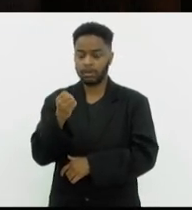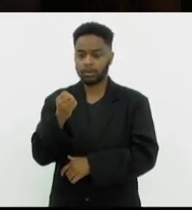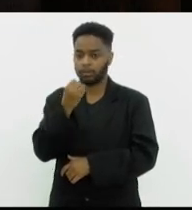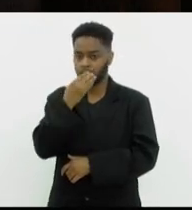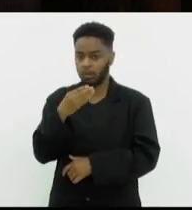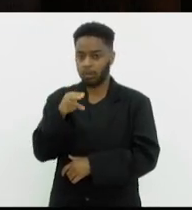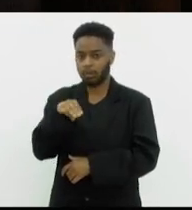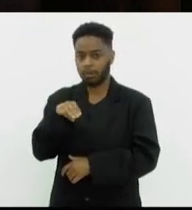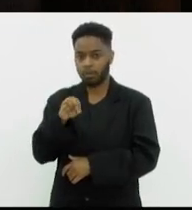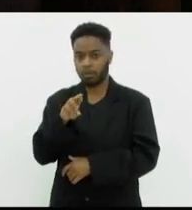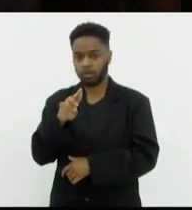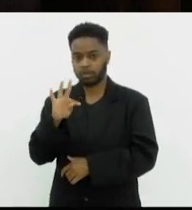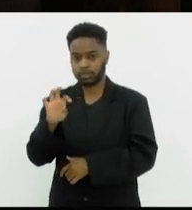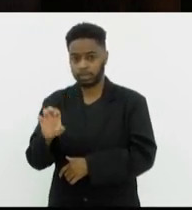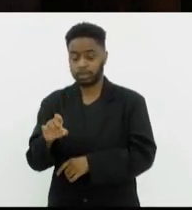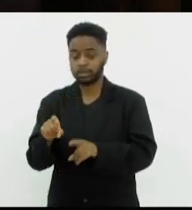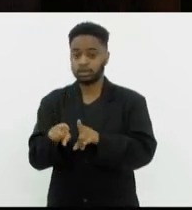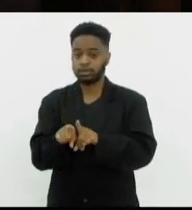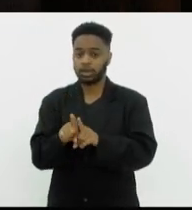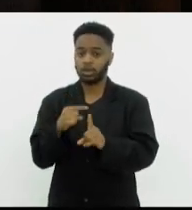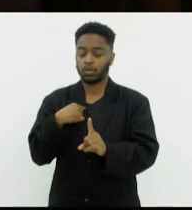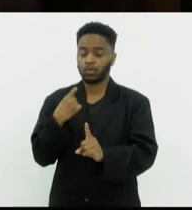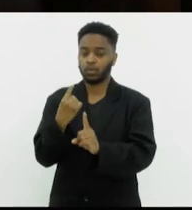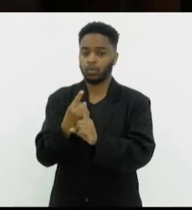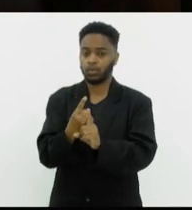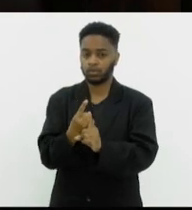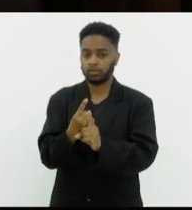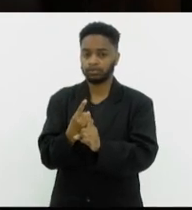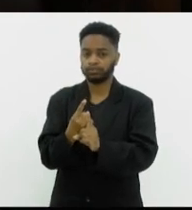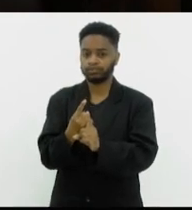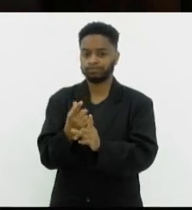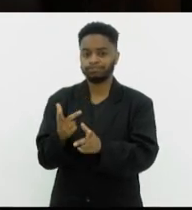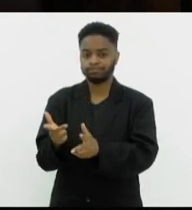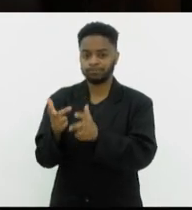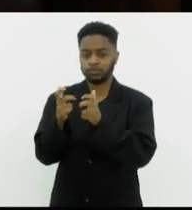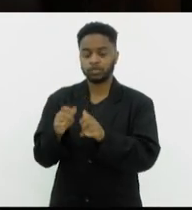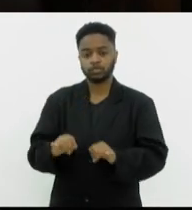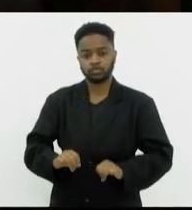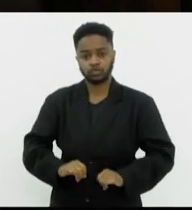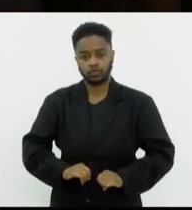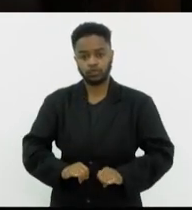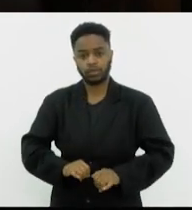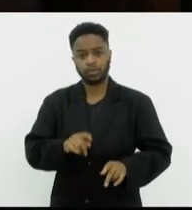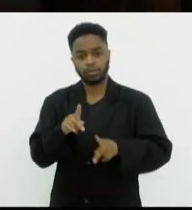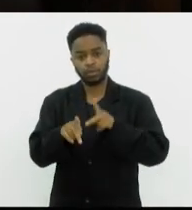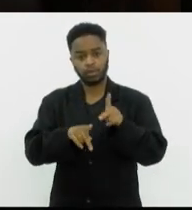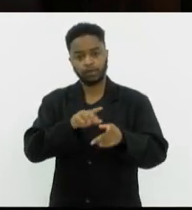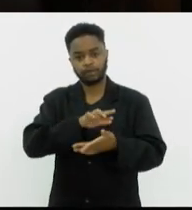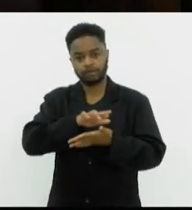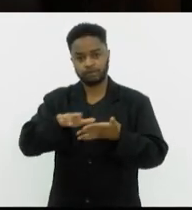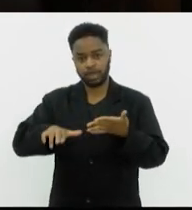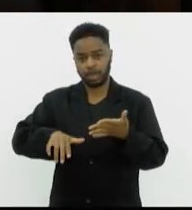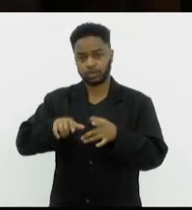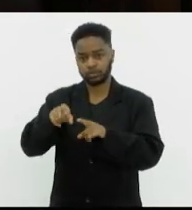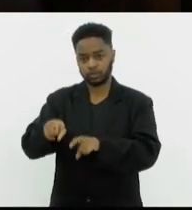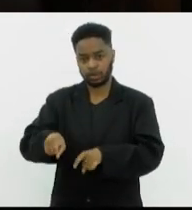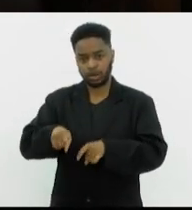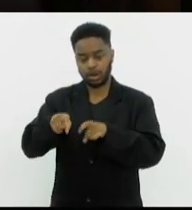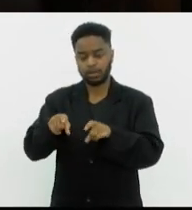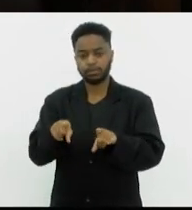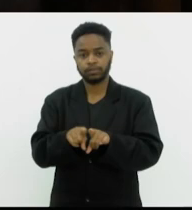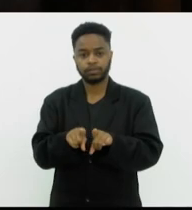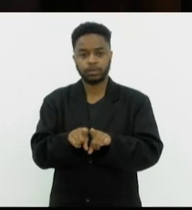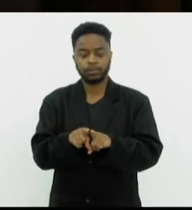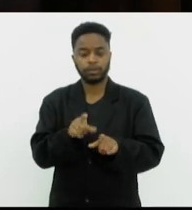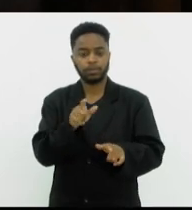São José da Boa Morte e me deparei lá com o sofrimento de várias populações, tanto do campo como a